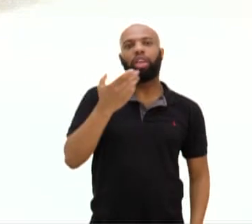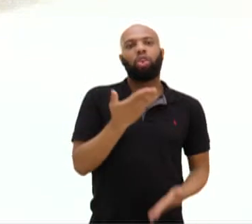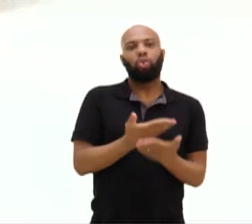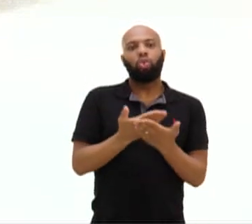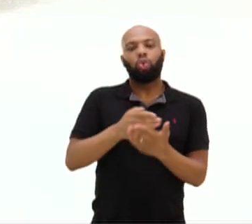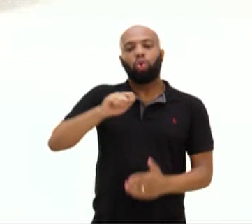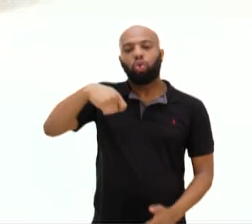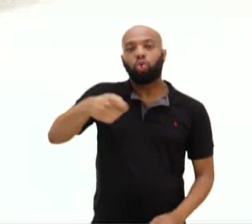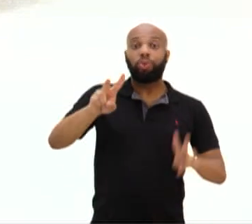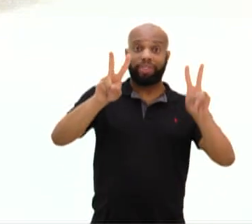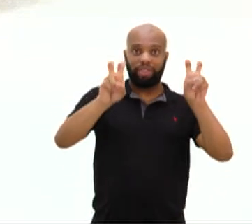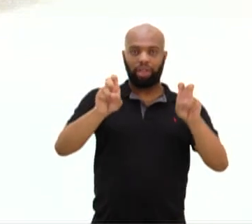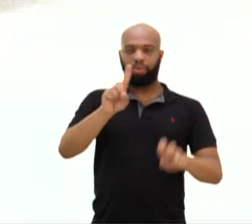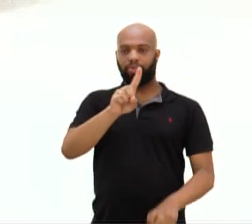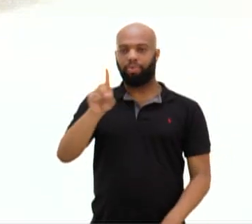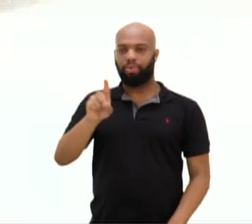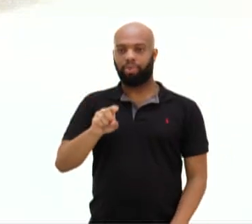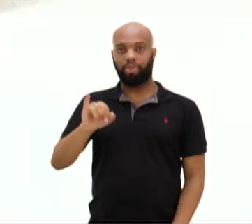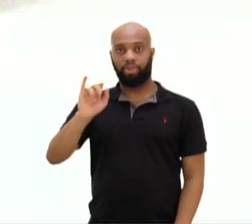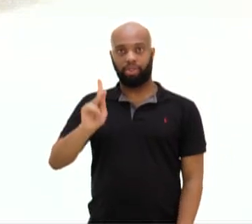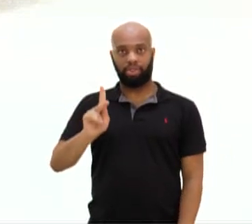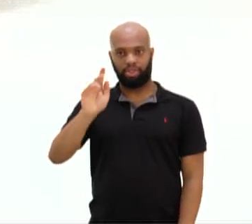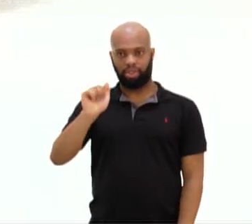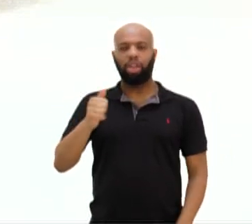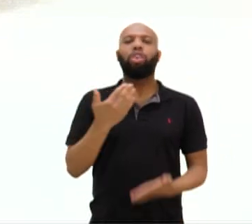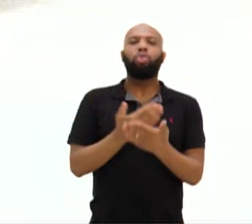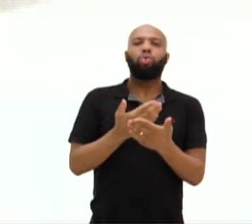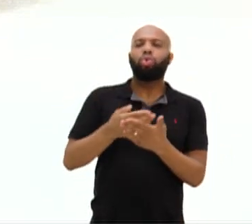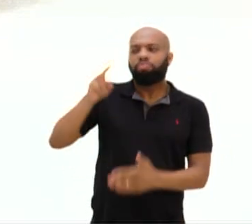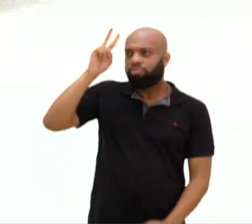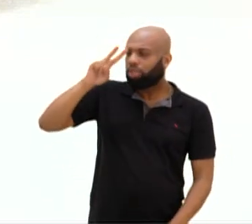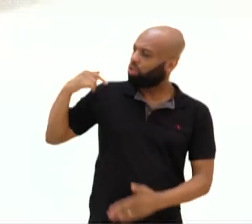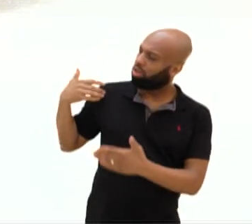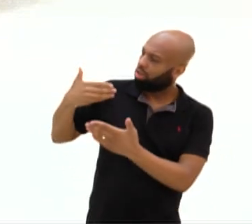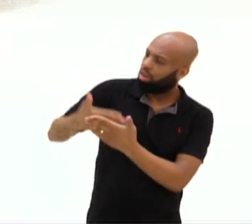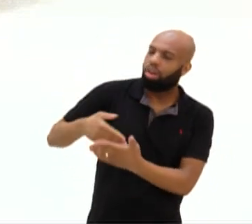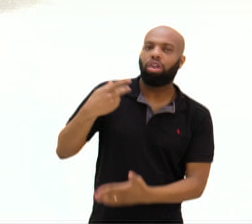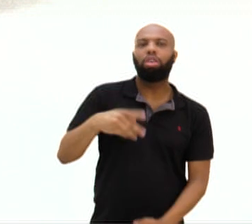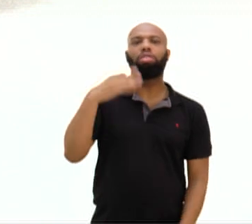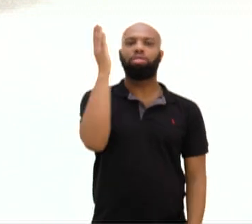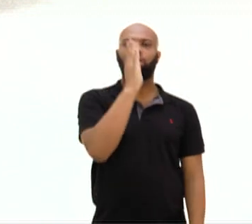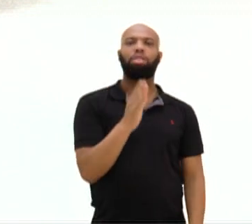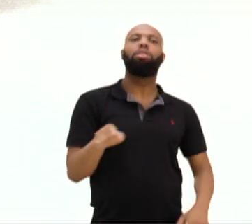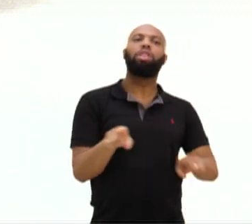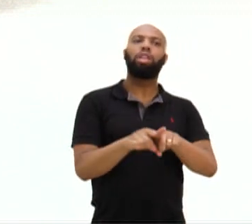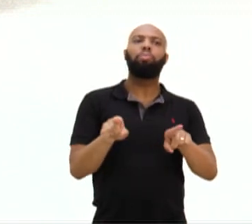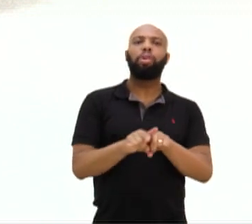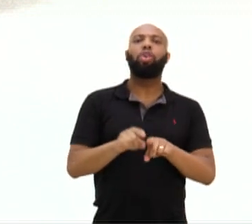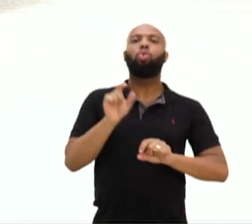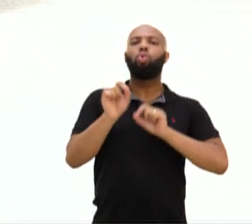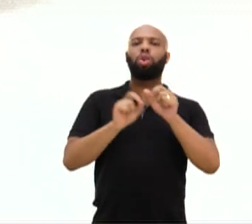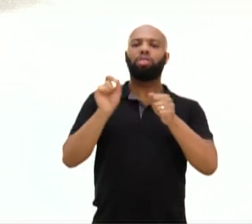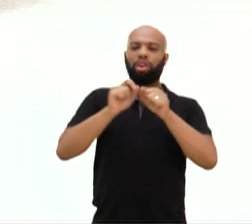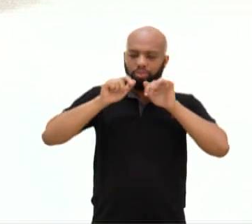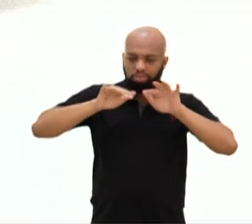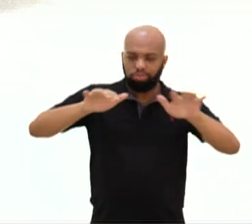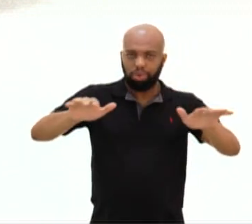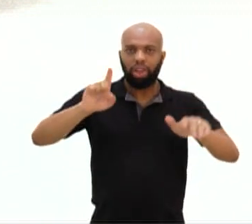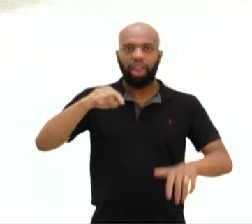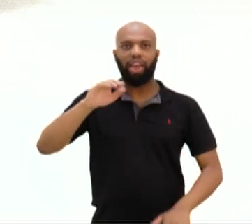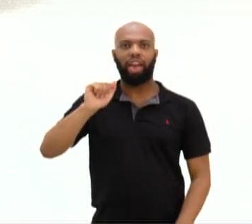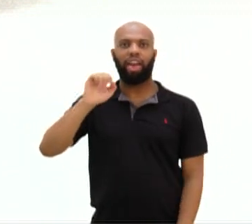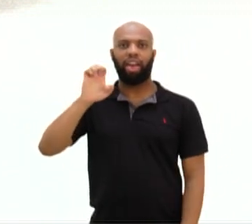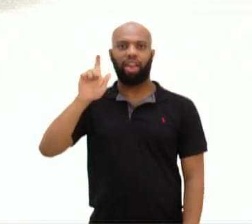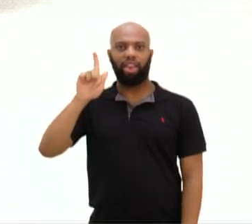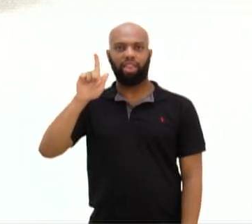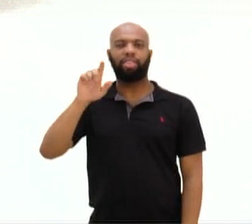zika, né? Falou bastante coisa, falou um pouco da história da doença, como chegou no Brasil. Falou, então, do vetor, que é o Aedes aegypti.